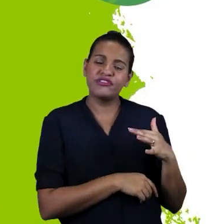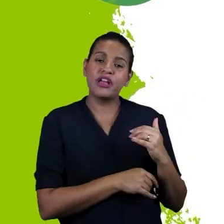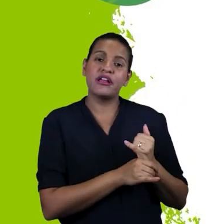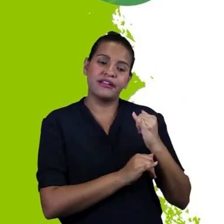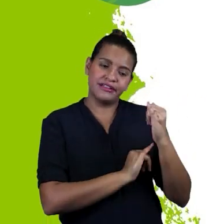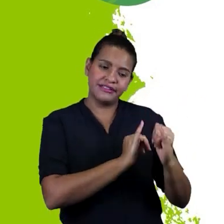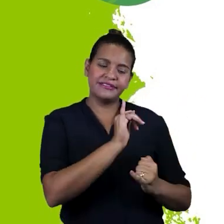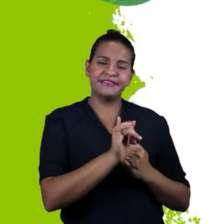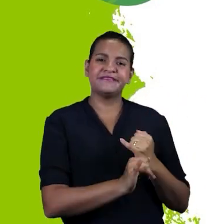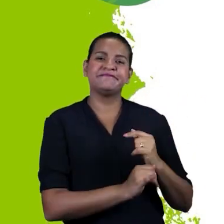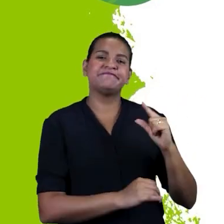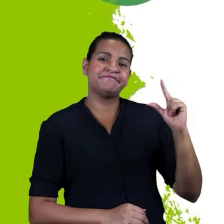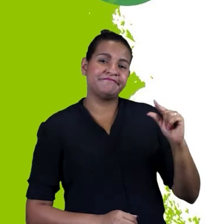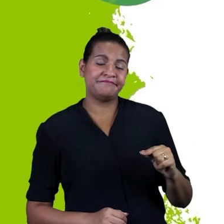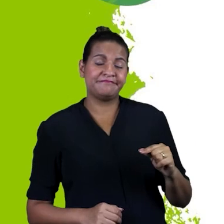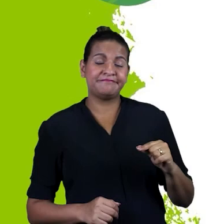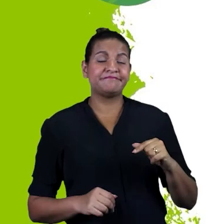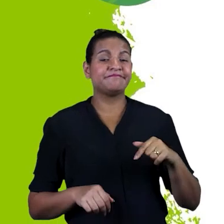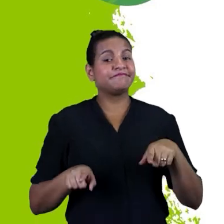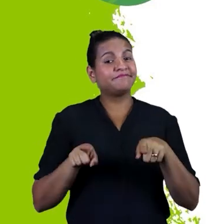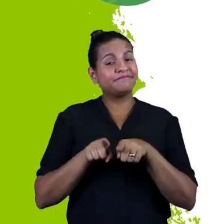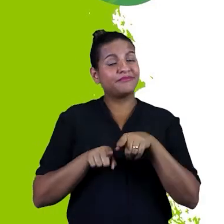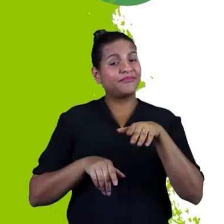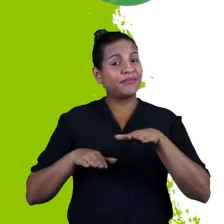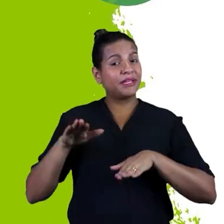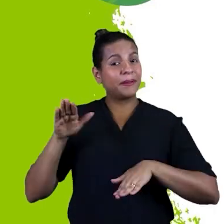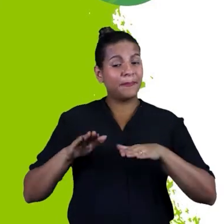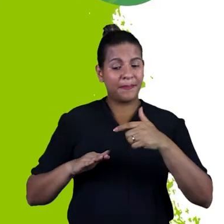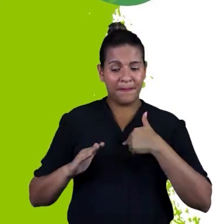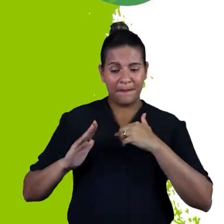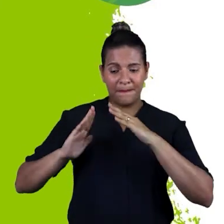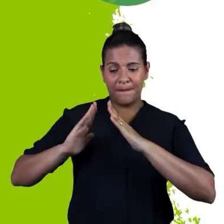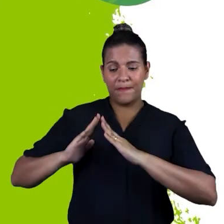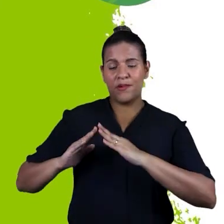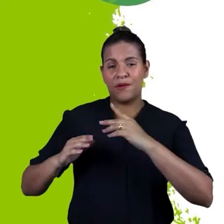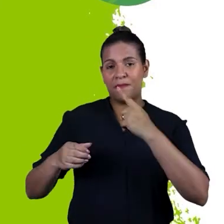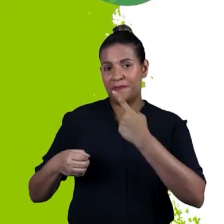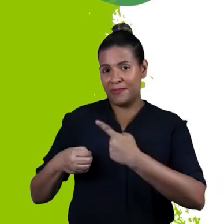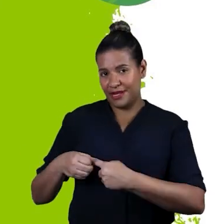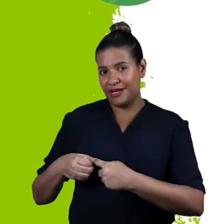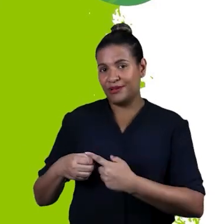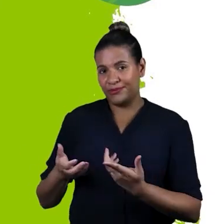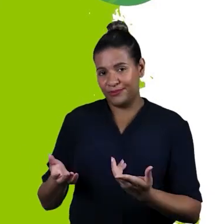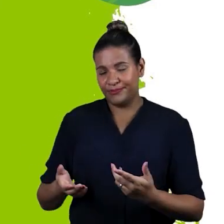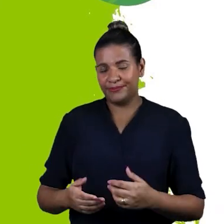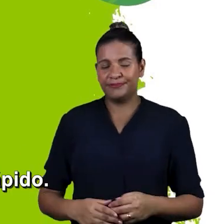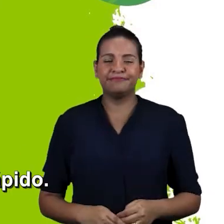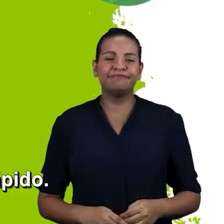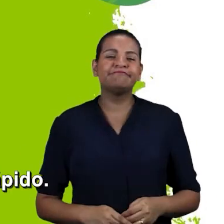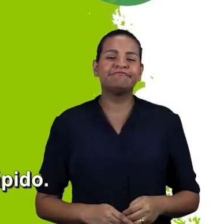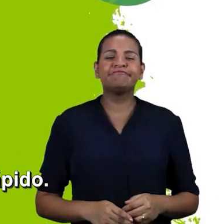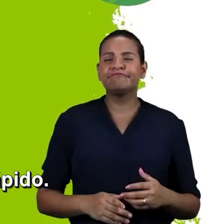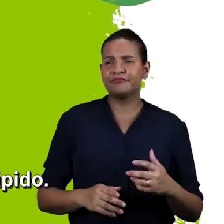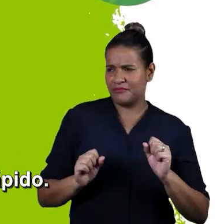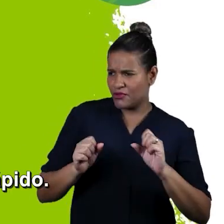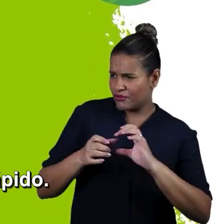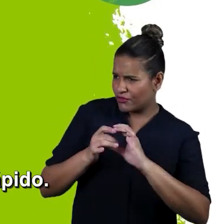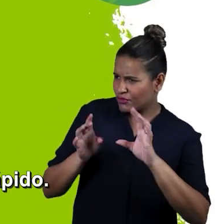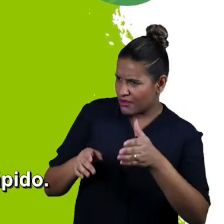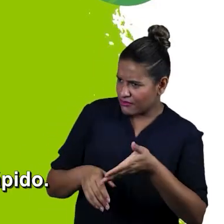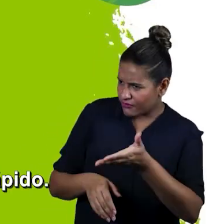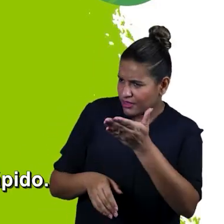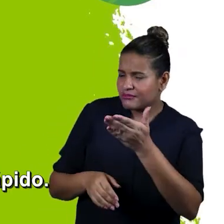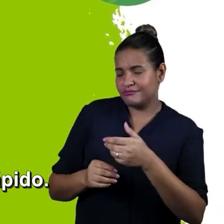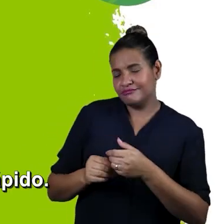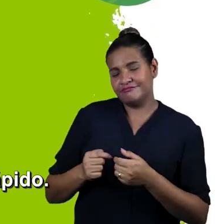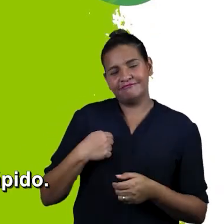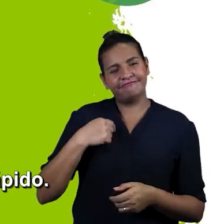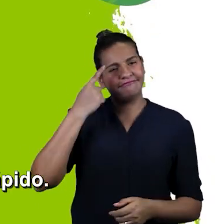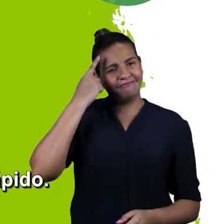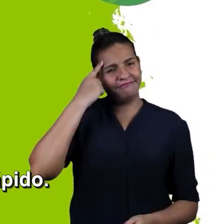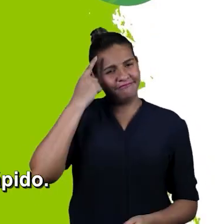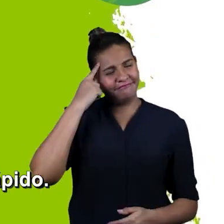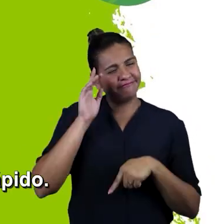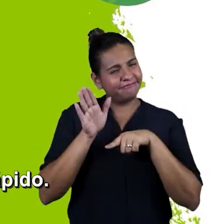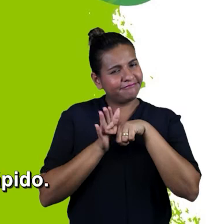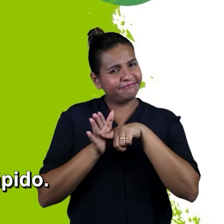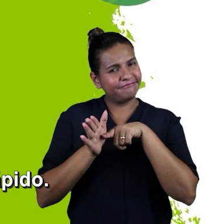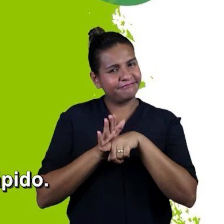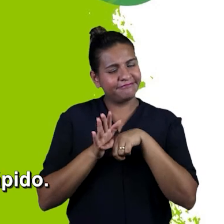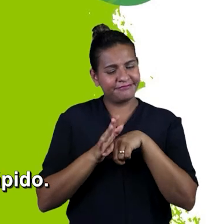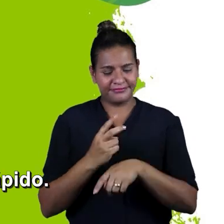E também depende muito do bairro que você mora. Que nem... Se eu puder fazer um comentário rápido, né? Eu